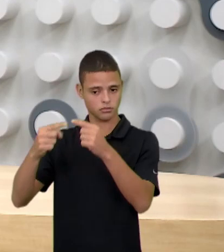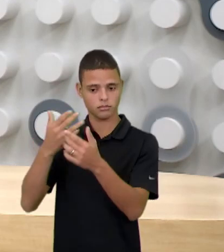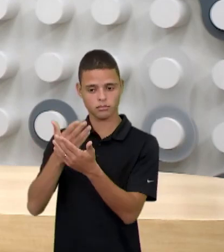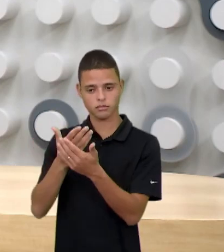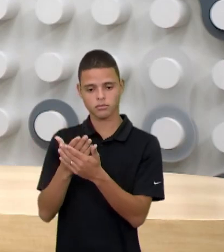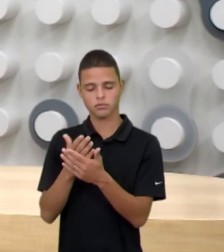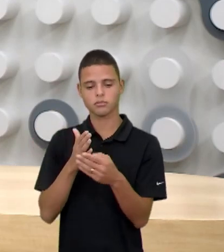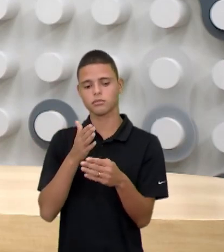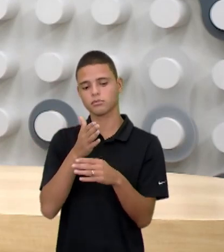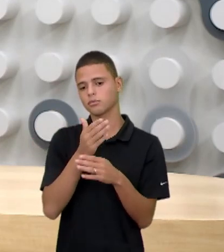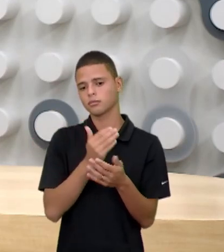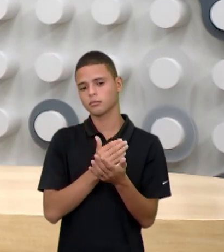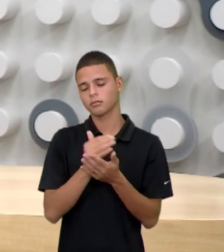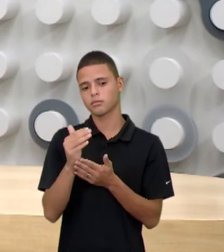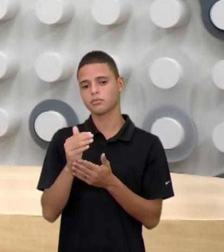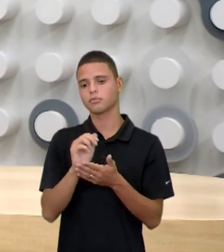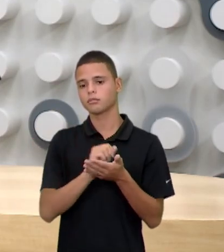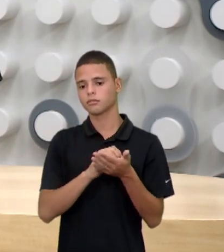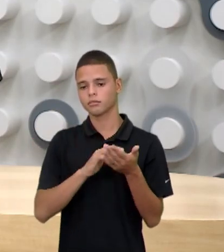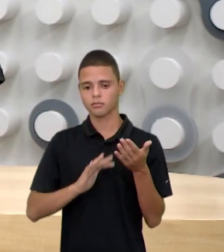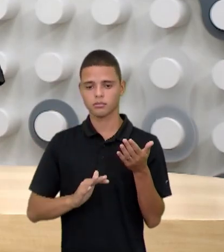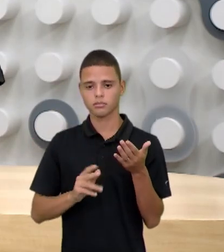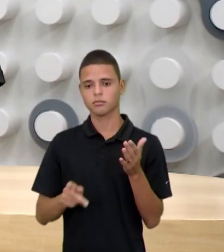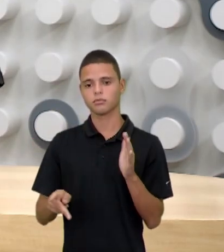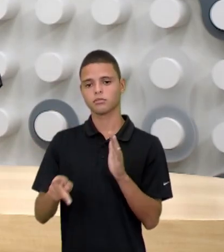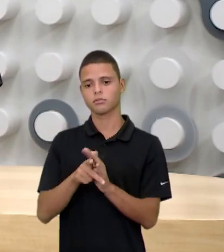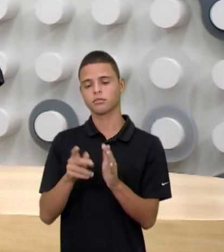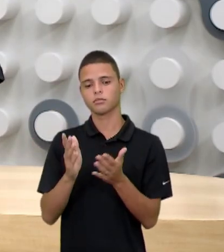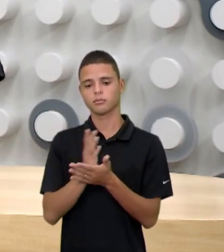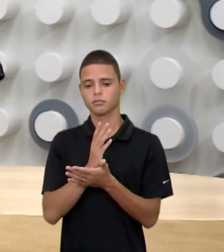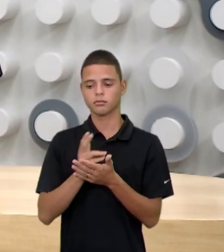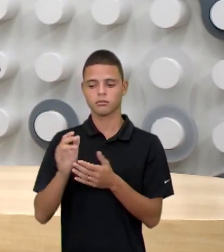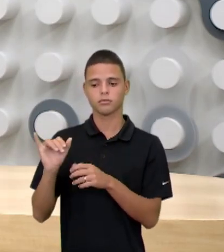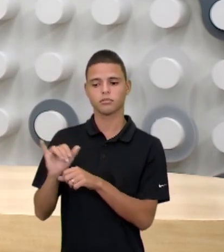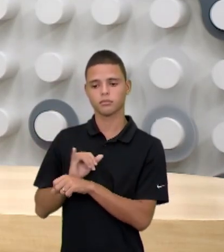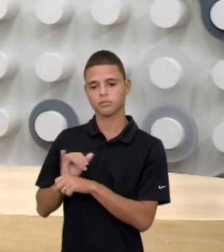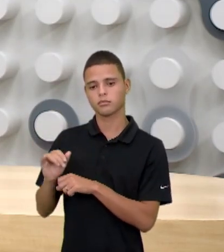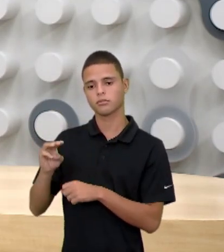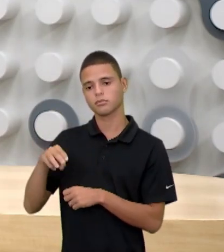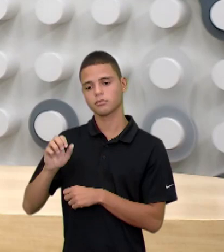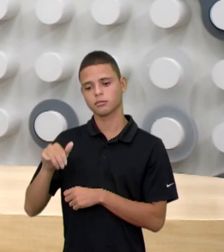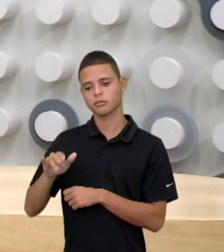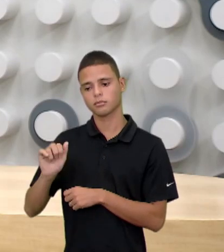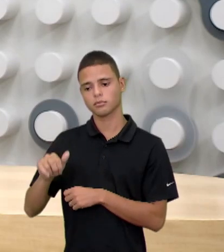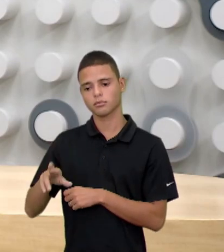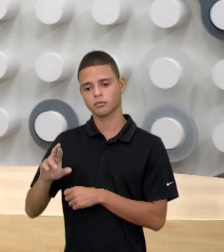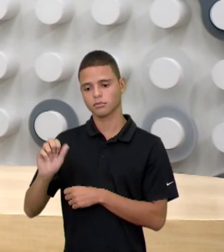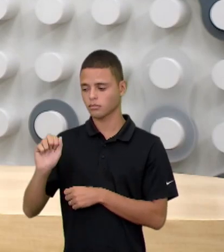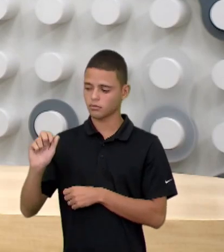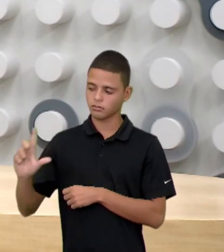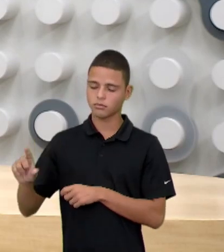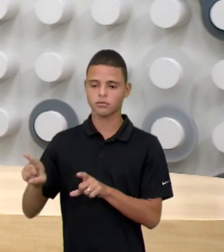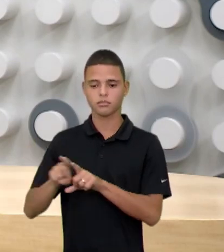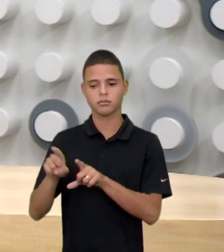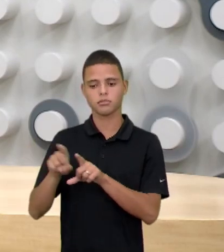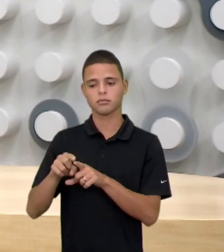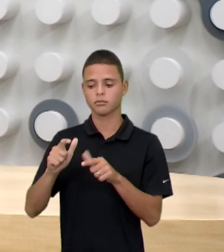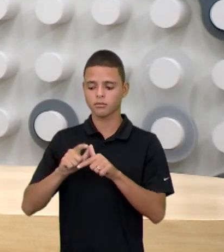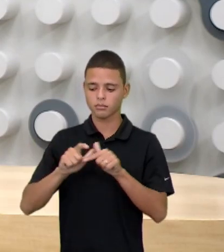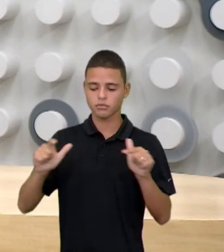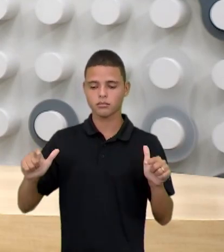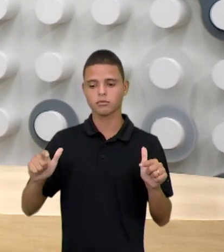nas outras atividades, falando de recursos minerais, né, já falando do solo, que é o tema